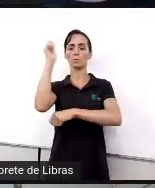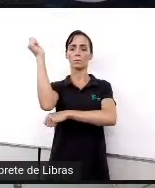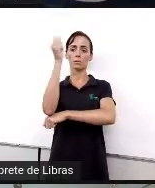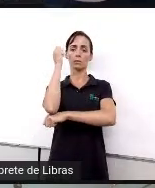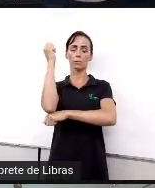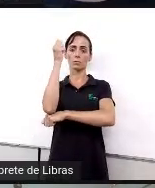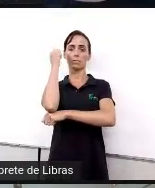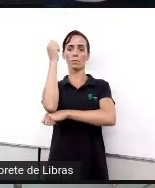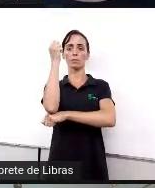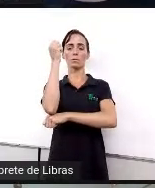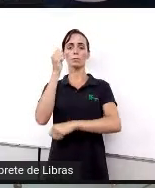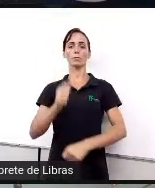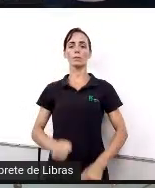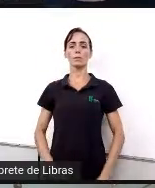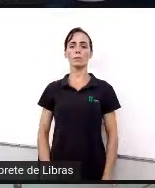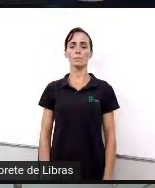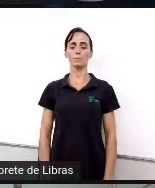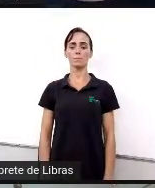Sul.